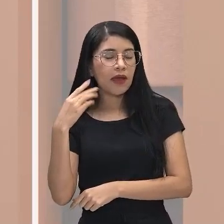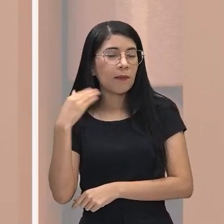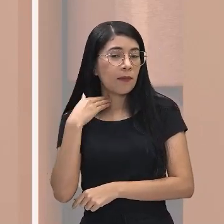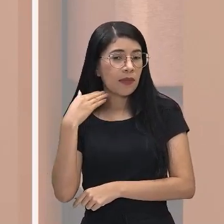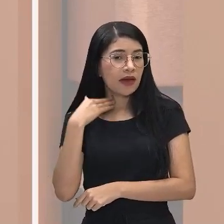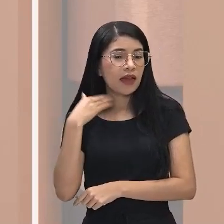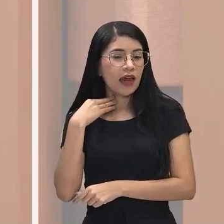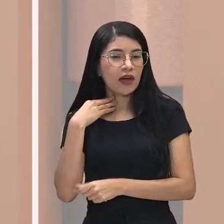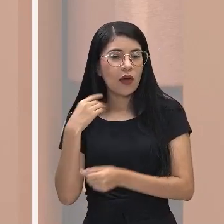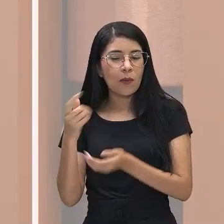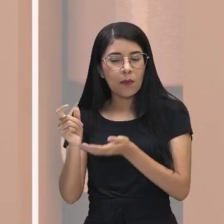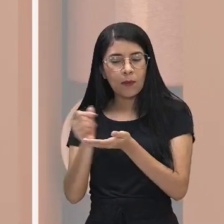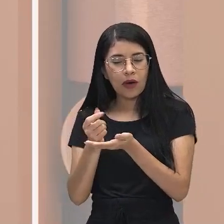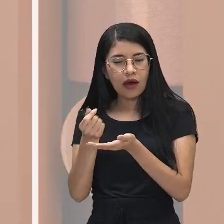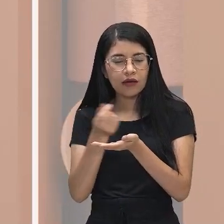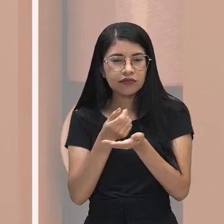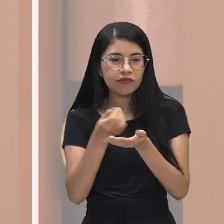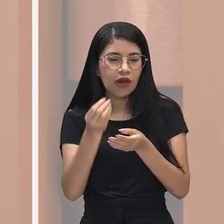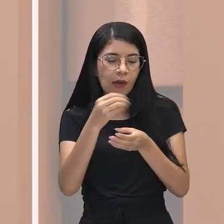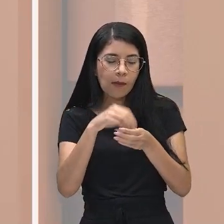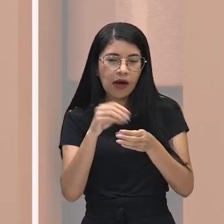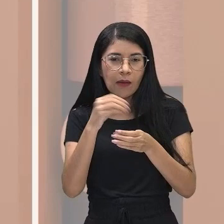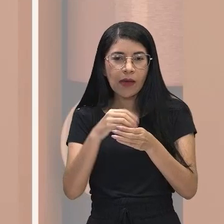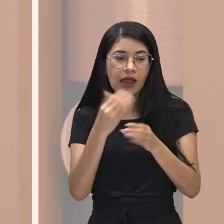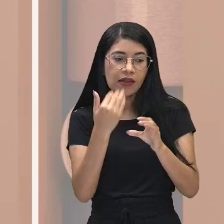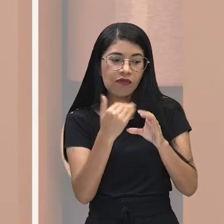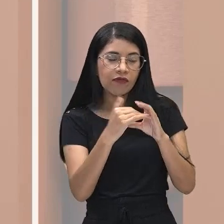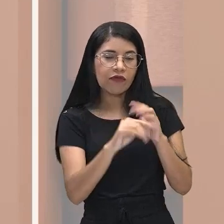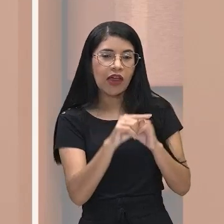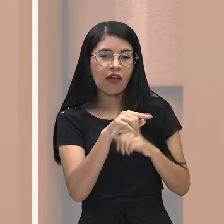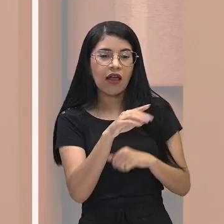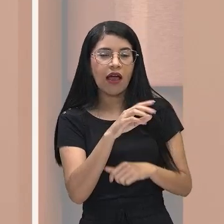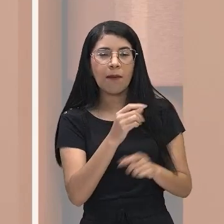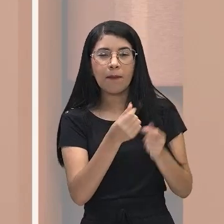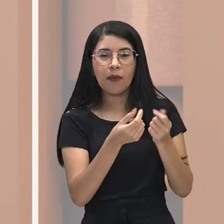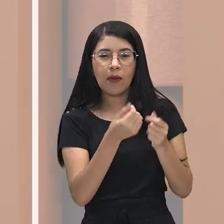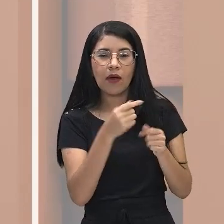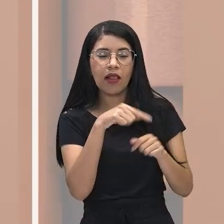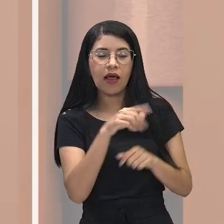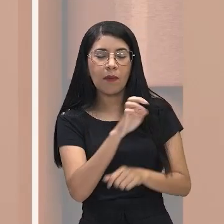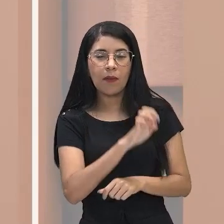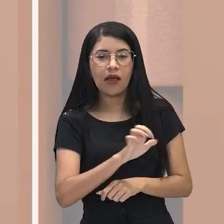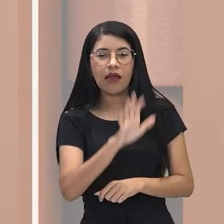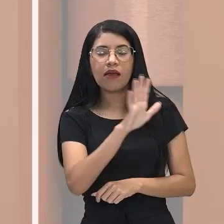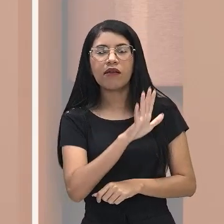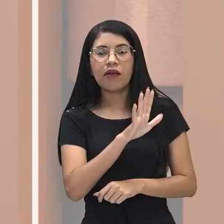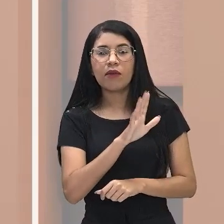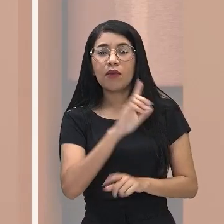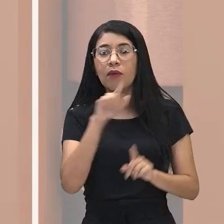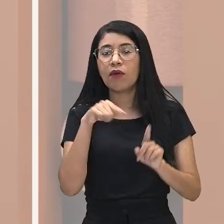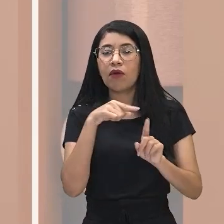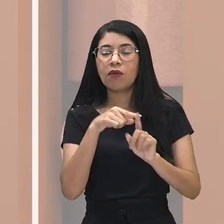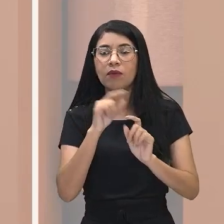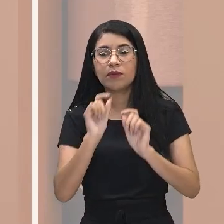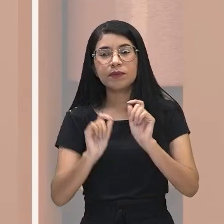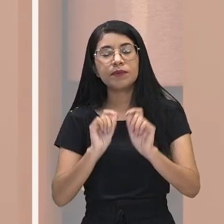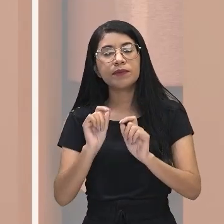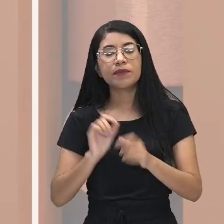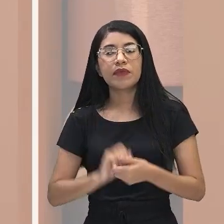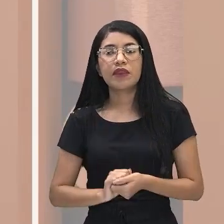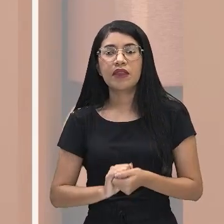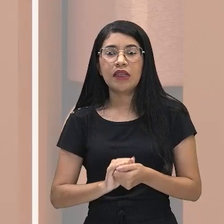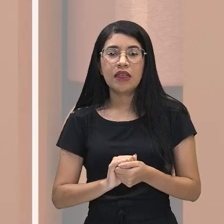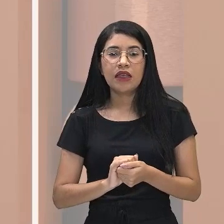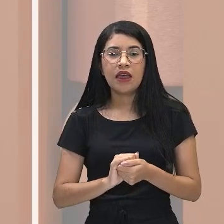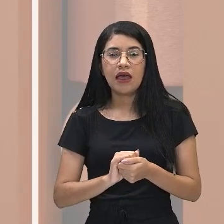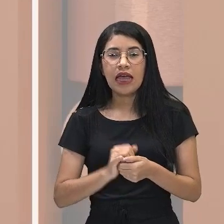uma vaquinha, por assim dizer, e enviaram dinheiro diretamente para a Europa com a finalidade de